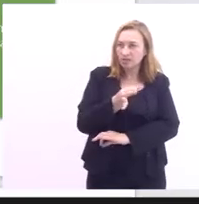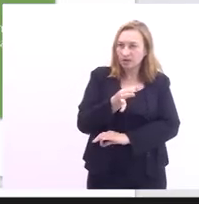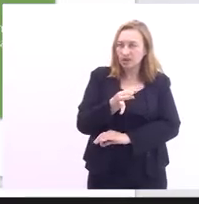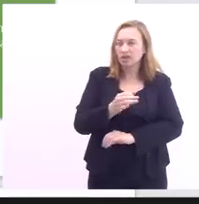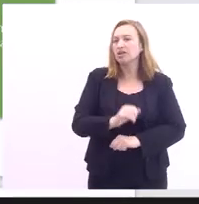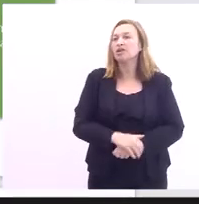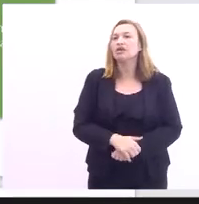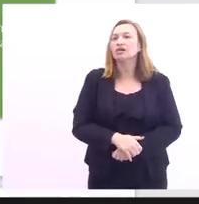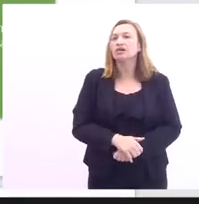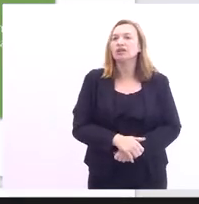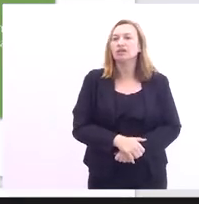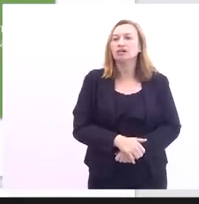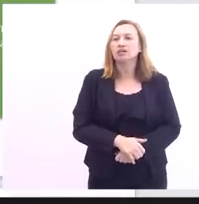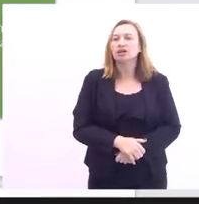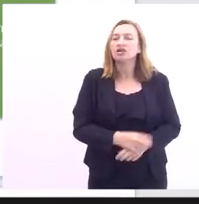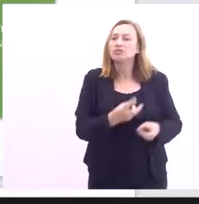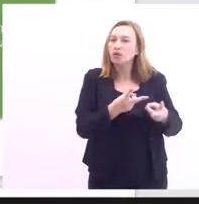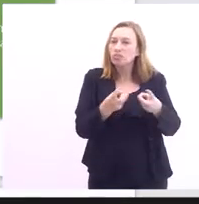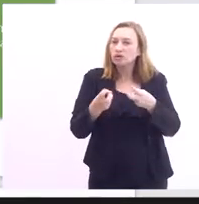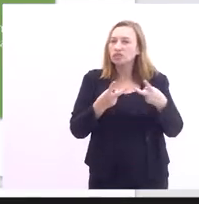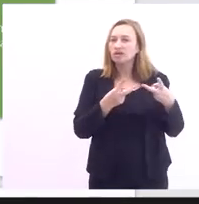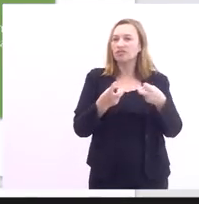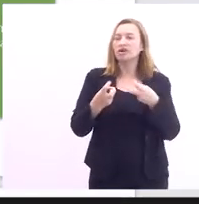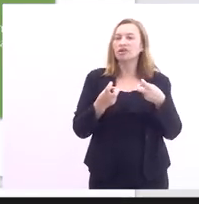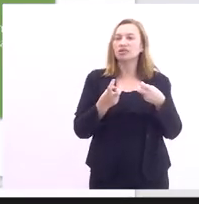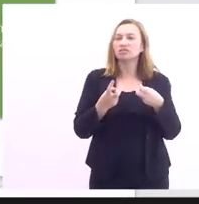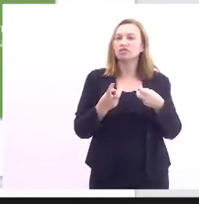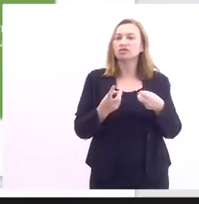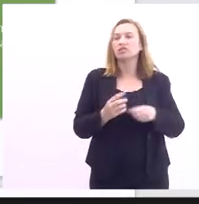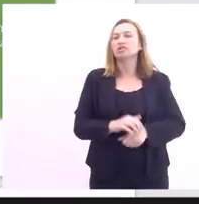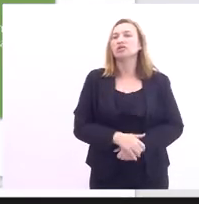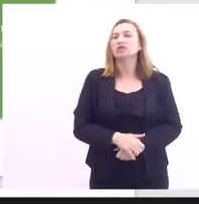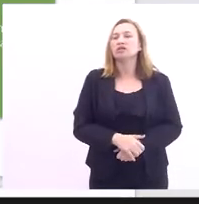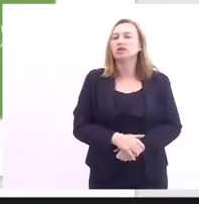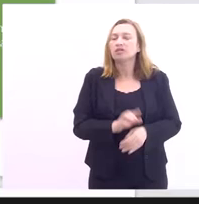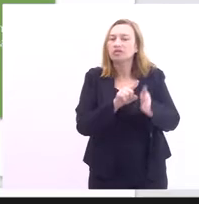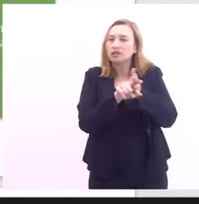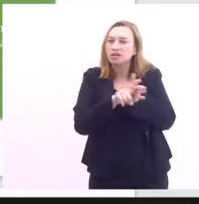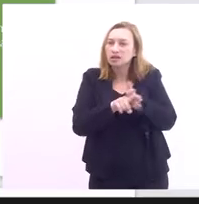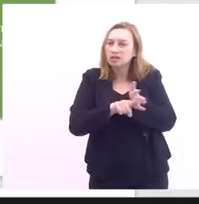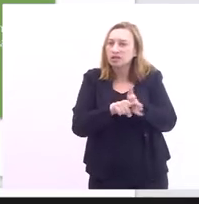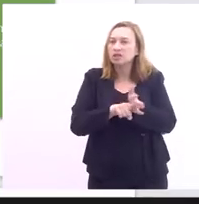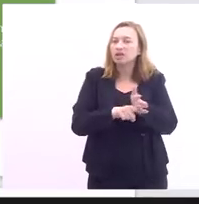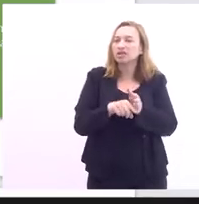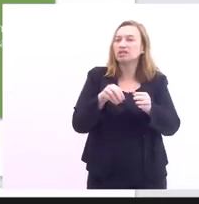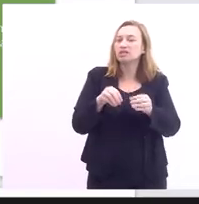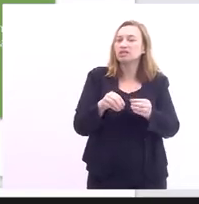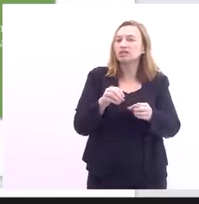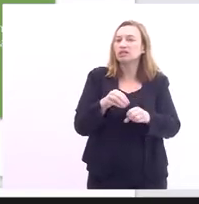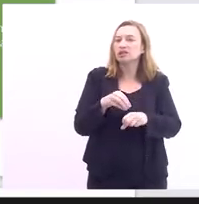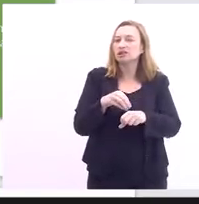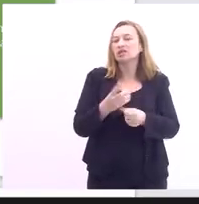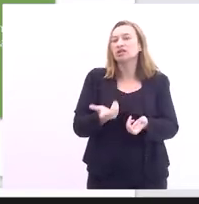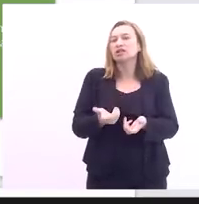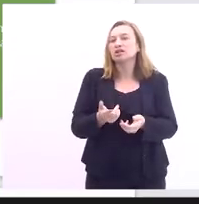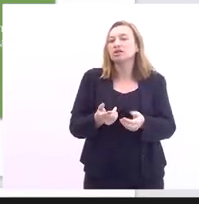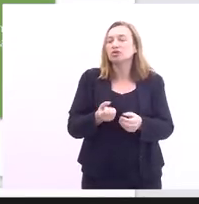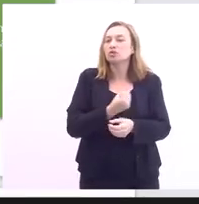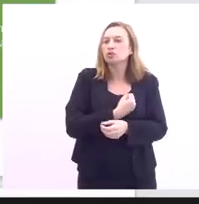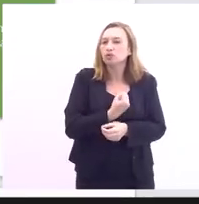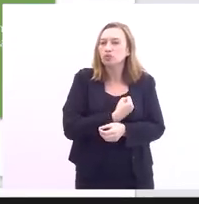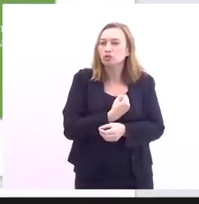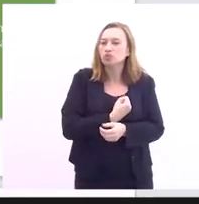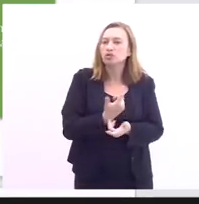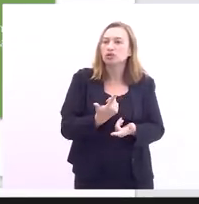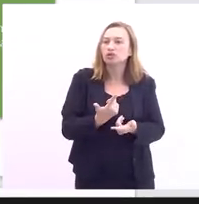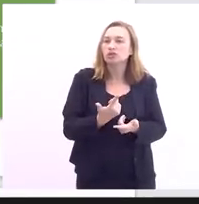A gente vai verificando, fazendo essas análises desses indicadores, são dados